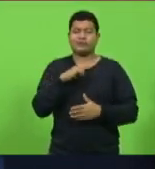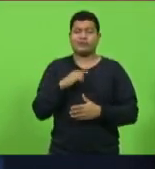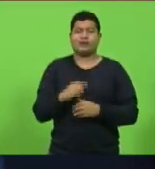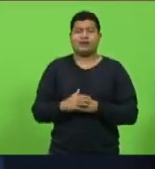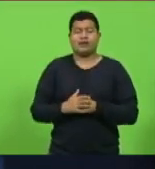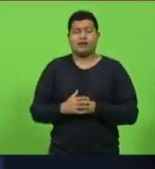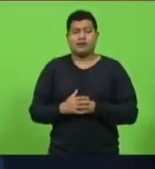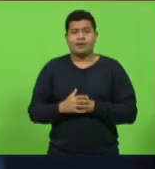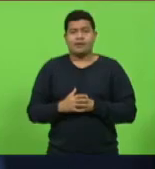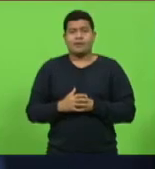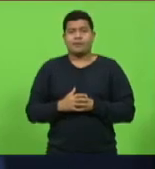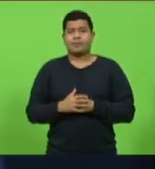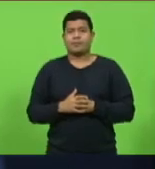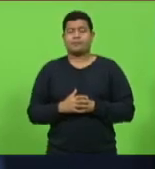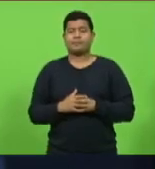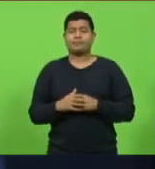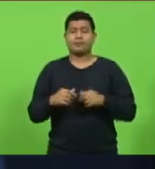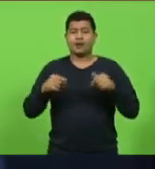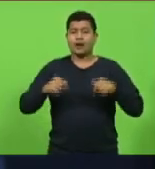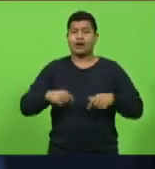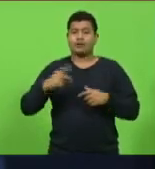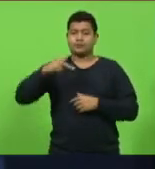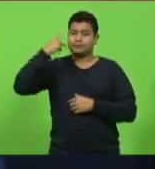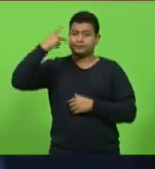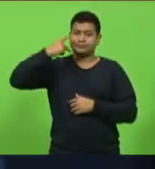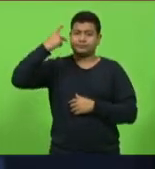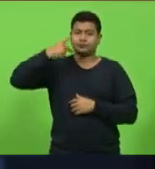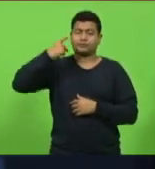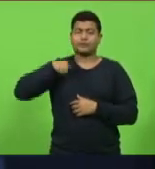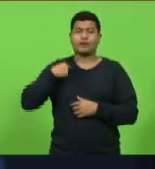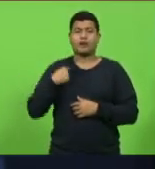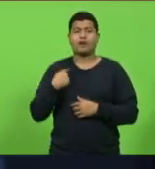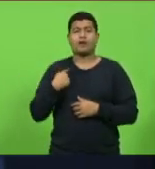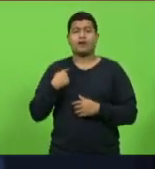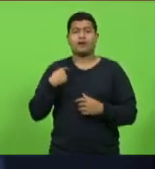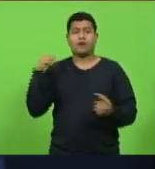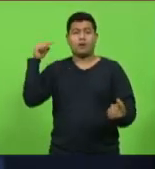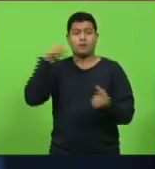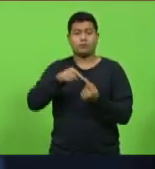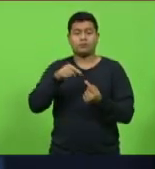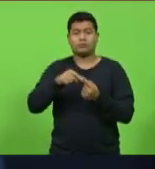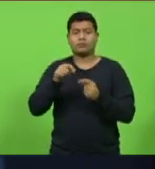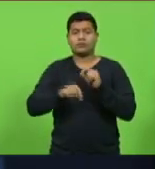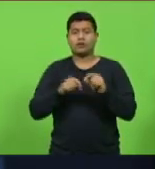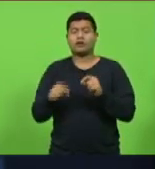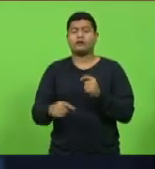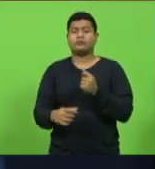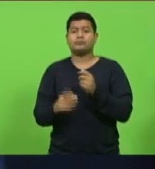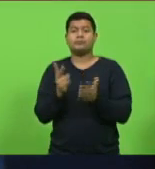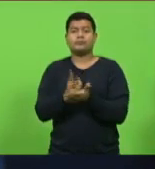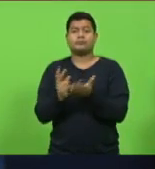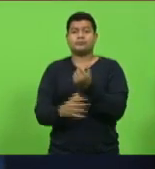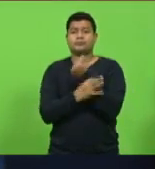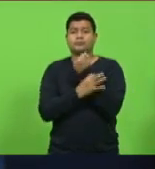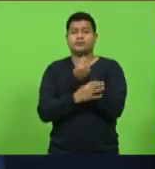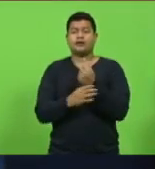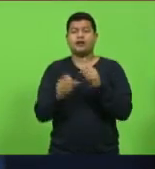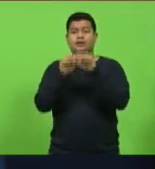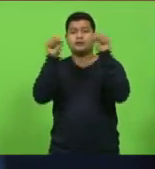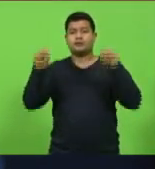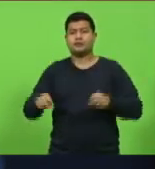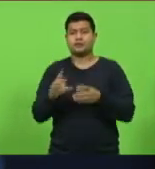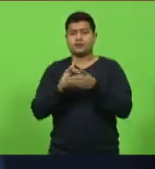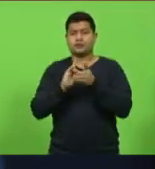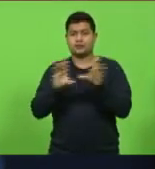neste caso o Parlamento cumpre o papel de resguardar as garantias ao sistema democrático de forma somente